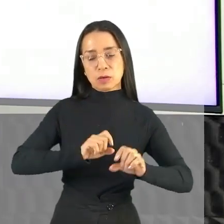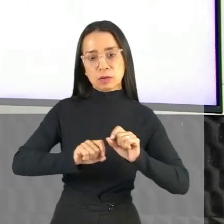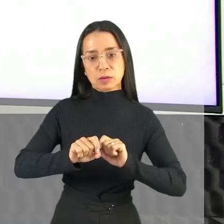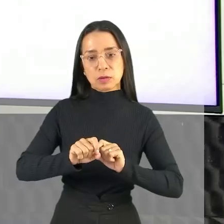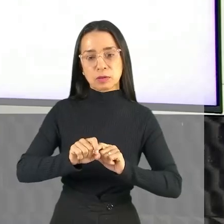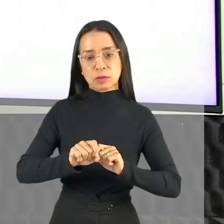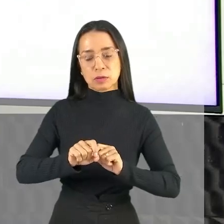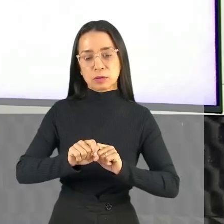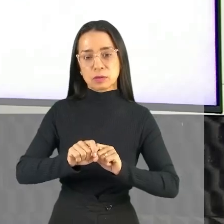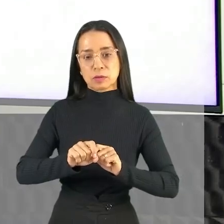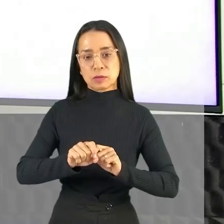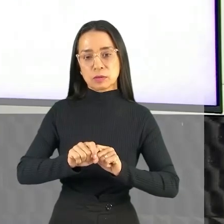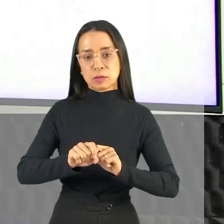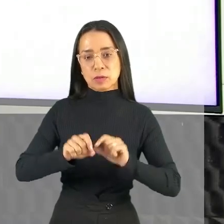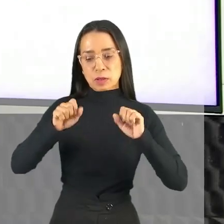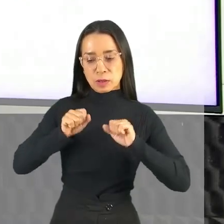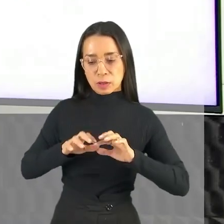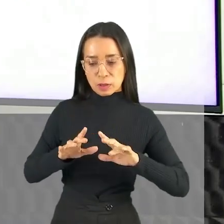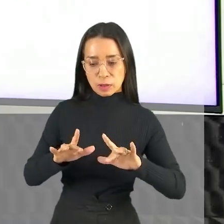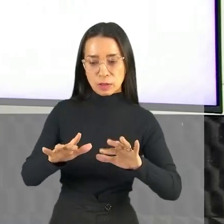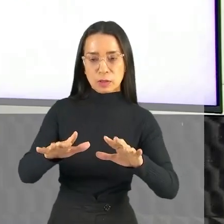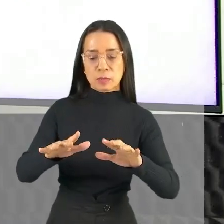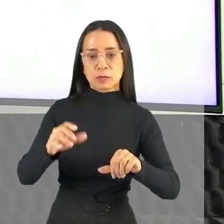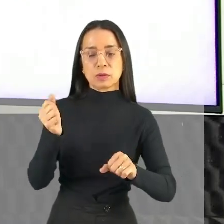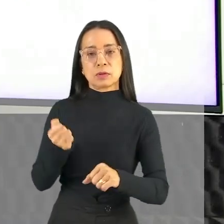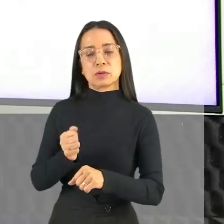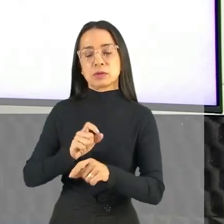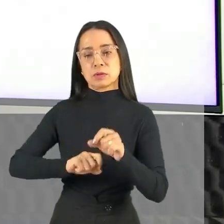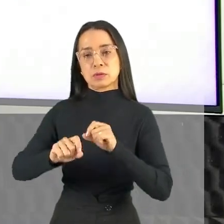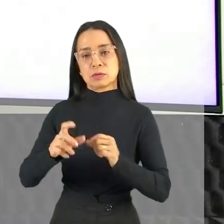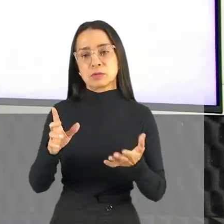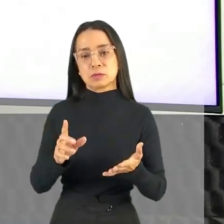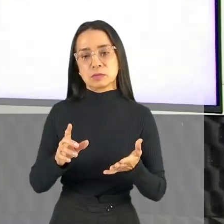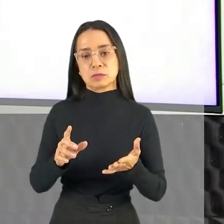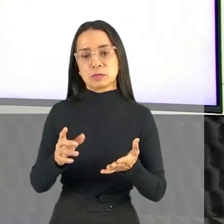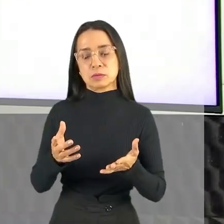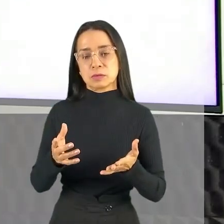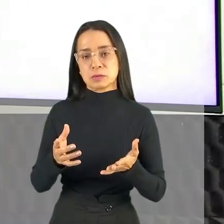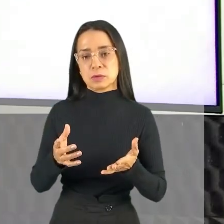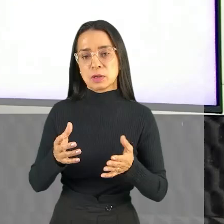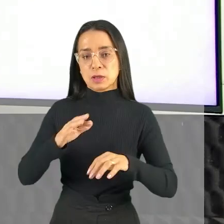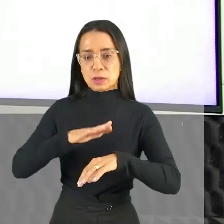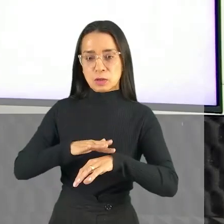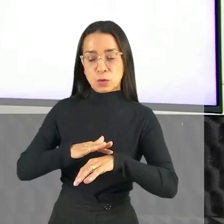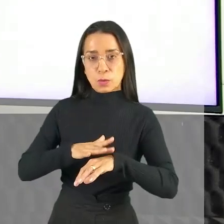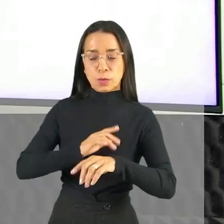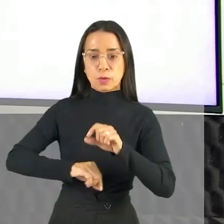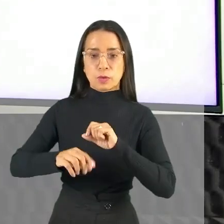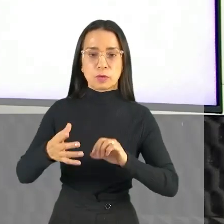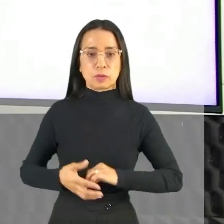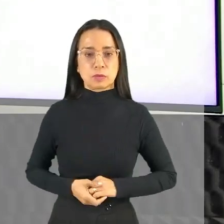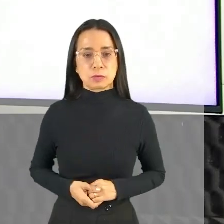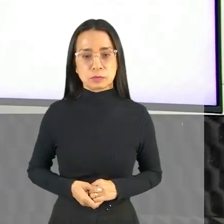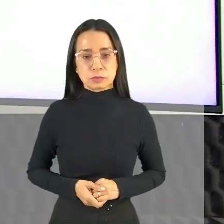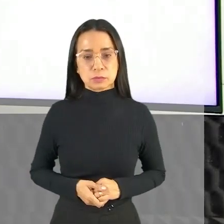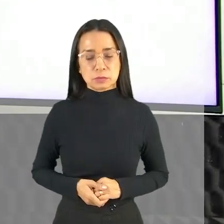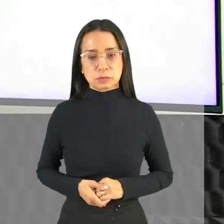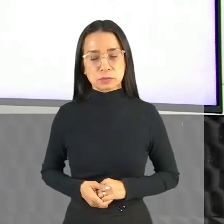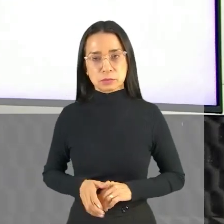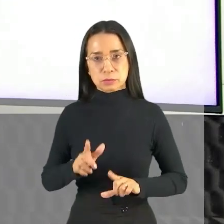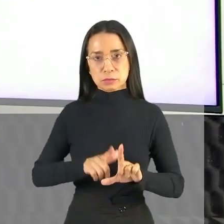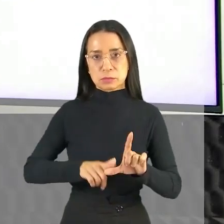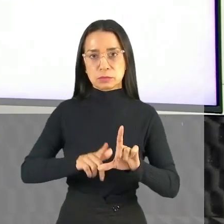tá, da transmissão de certas doenças. Então, essa letra B aqui ela já está muito favorável. Letra C,